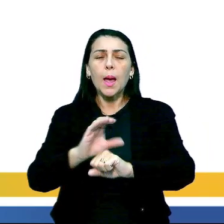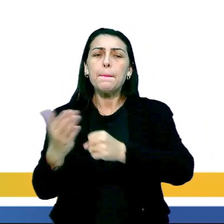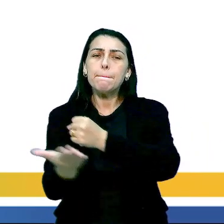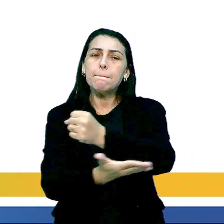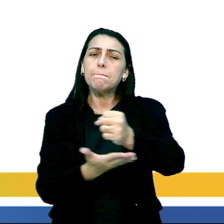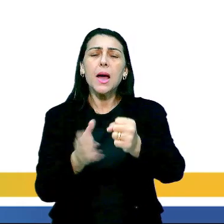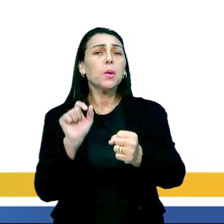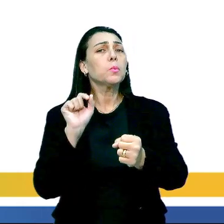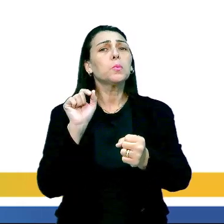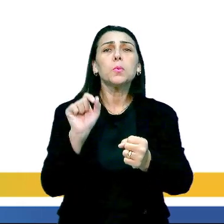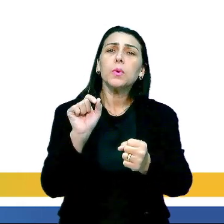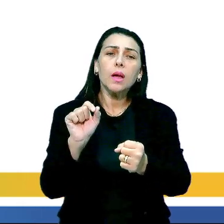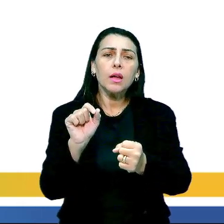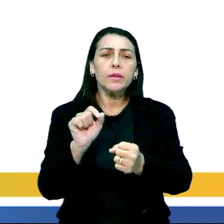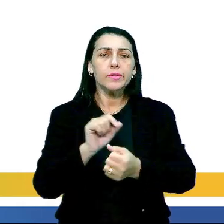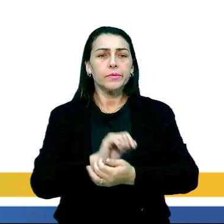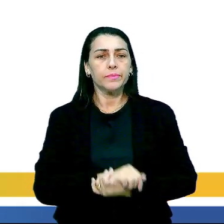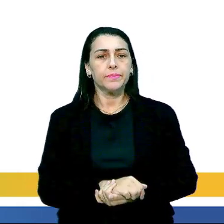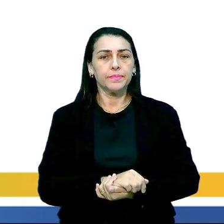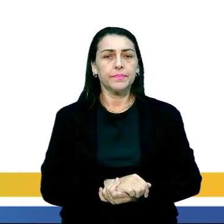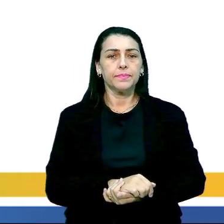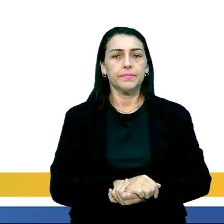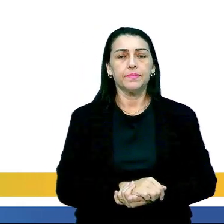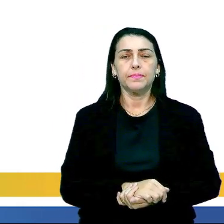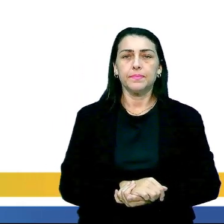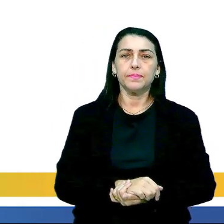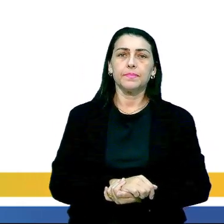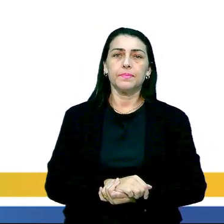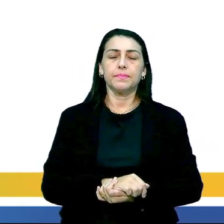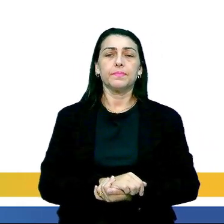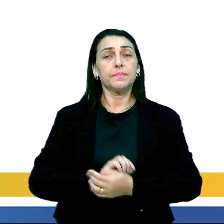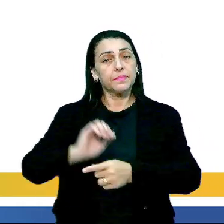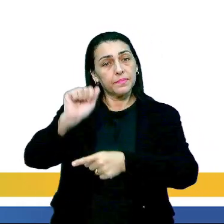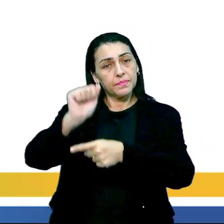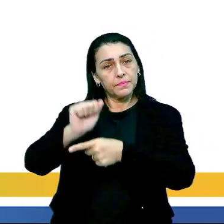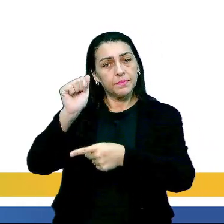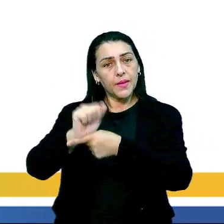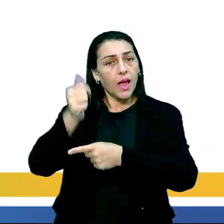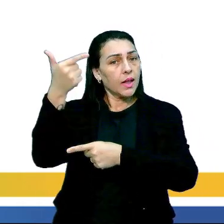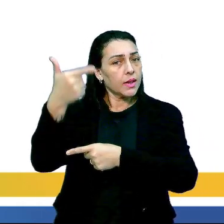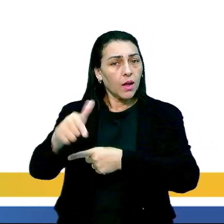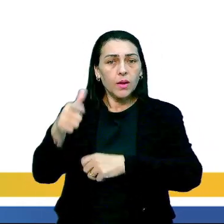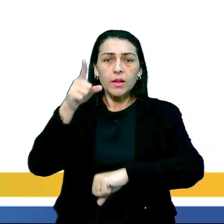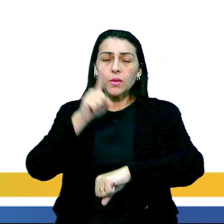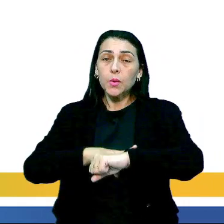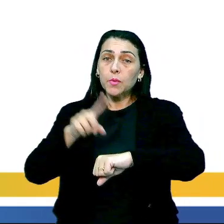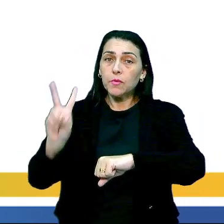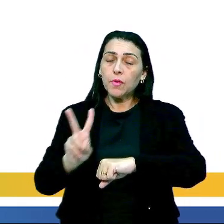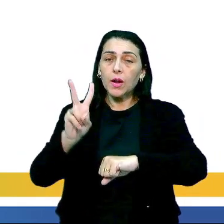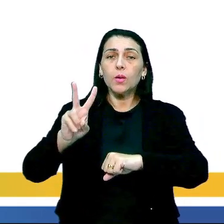uma construção cultural que se baseia na letra A,